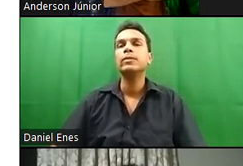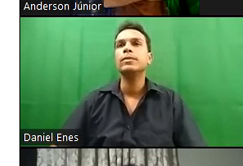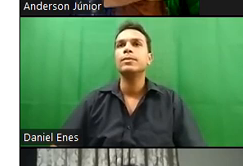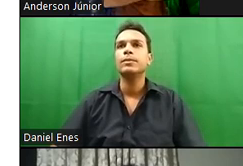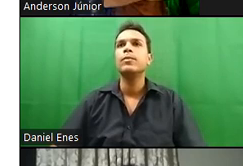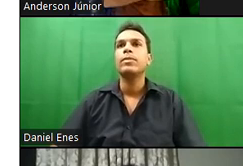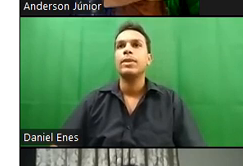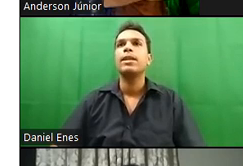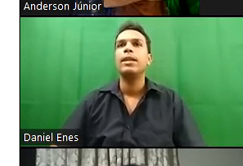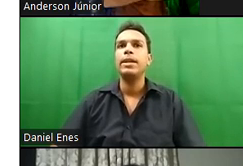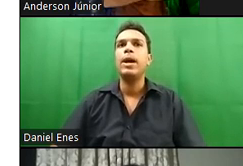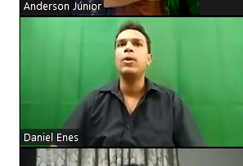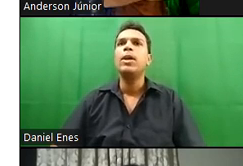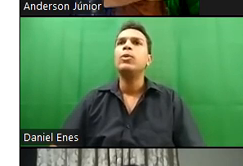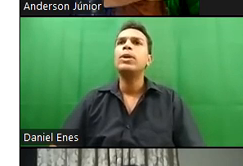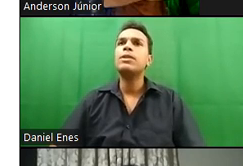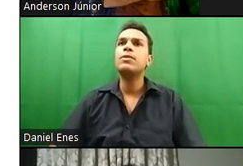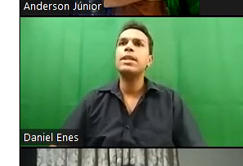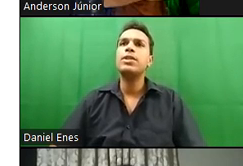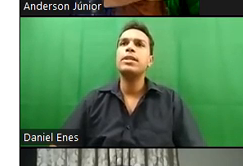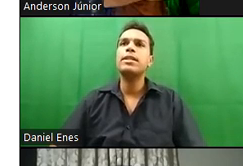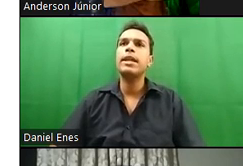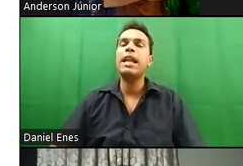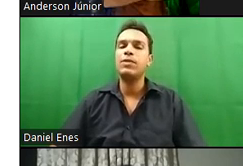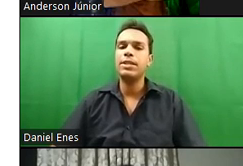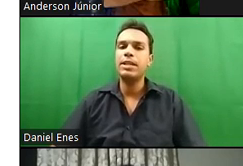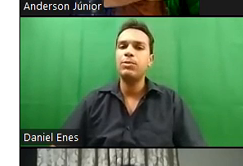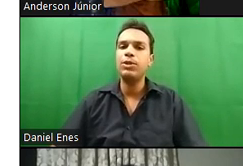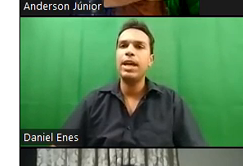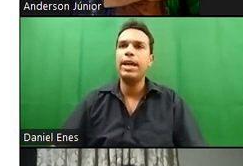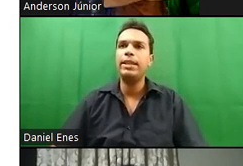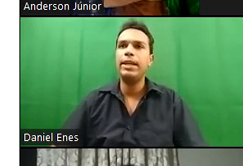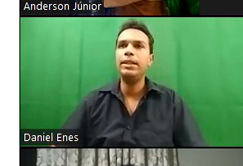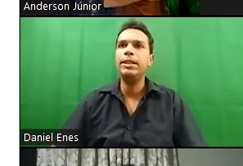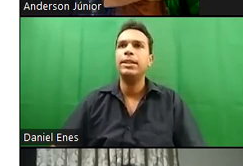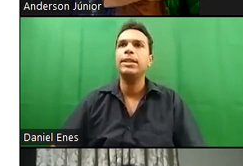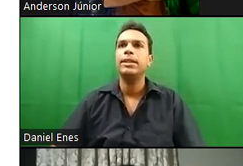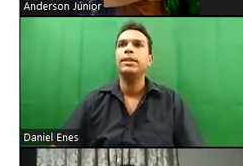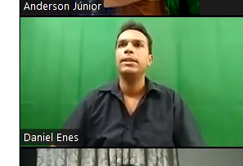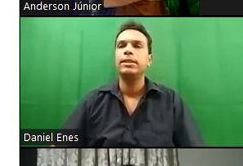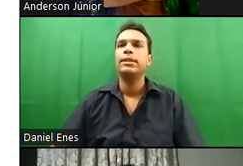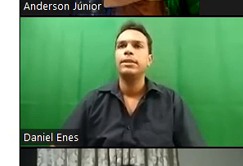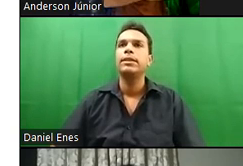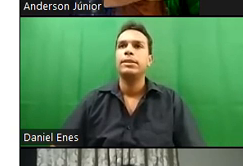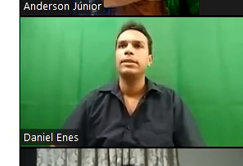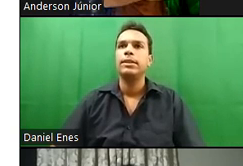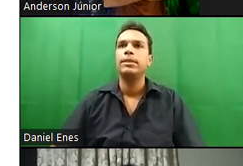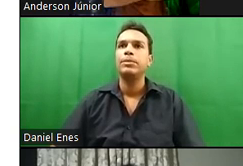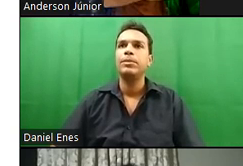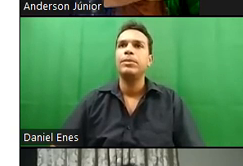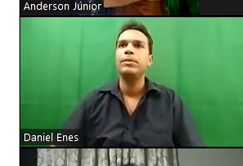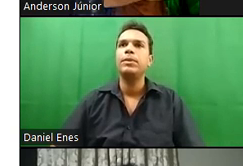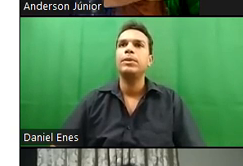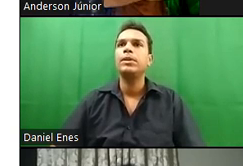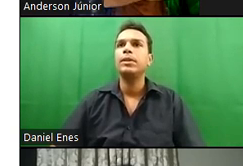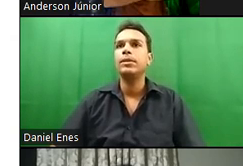palestra. Legal. No caso, Porque, você é de Muriaé, né? uhum. E,